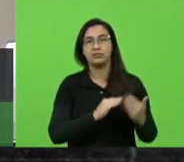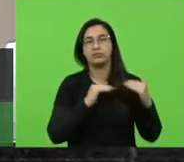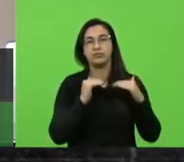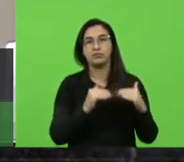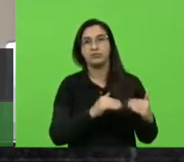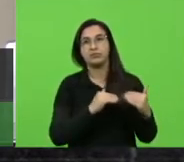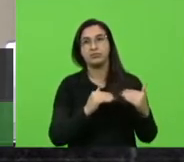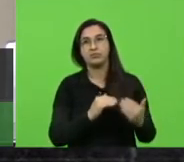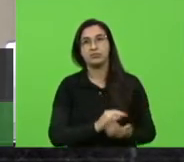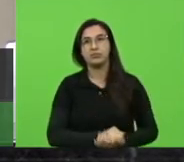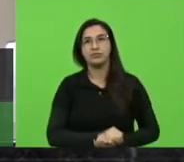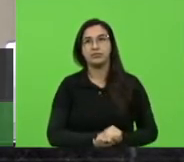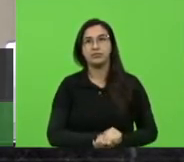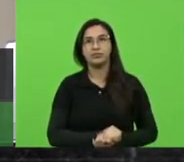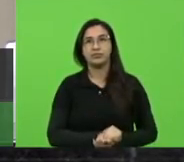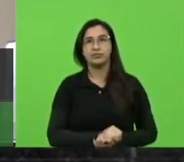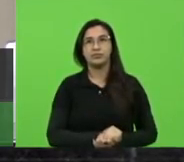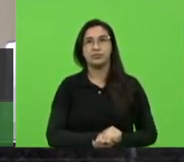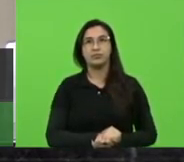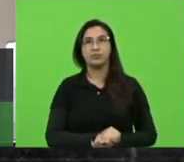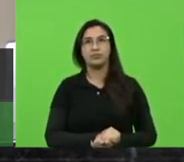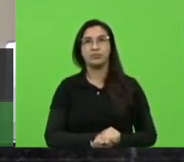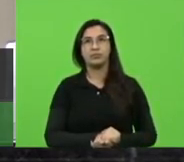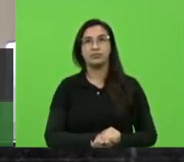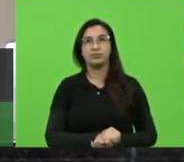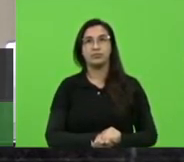por unanimidade.